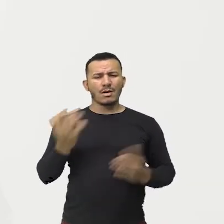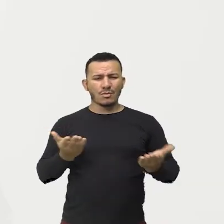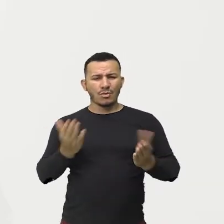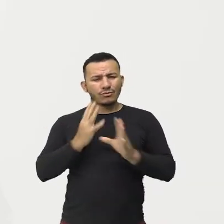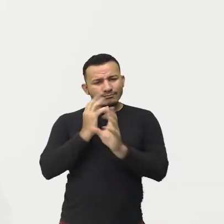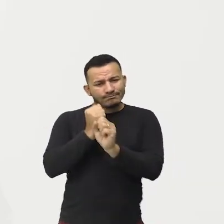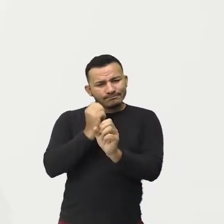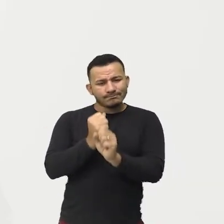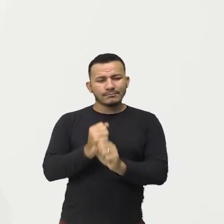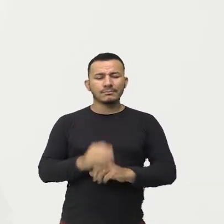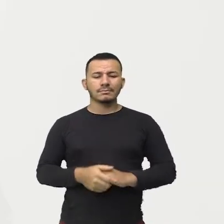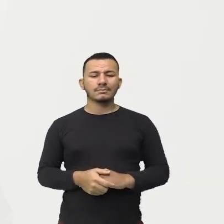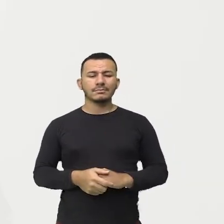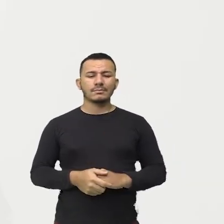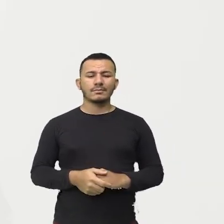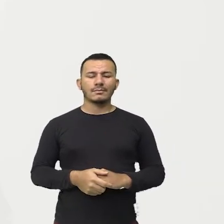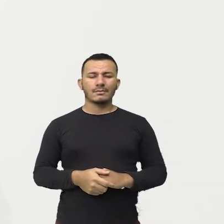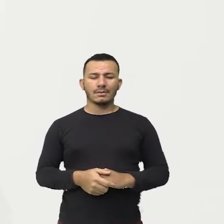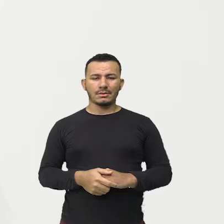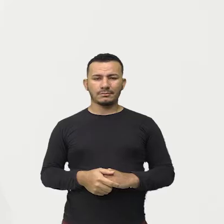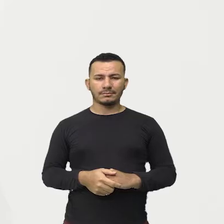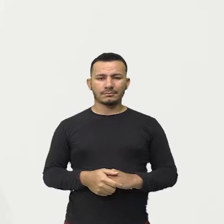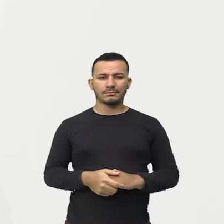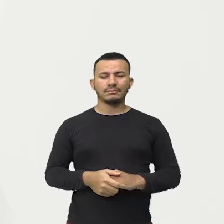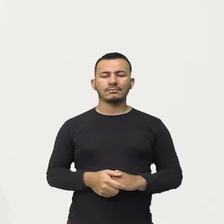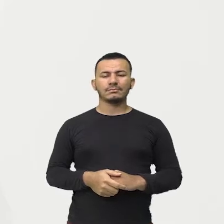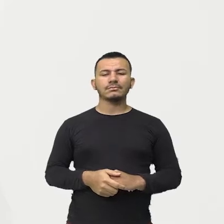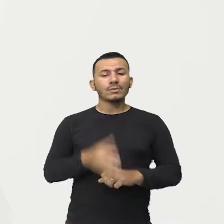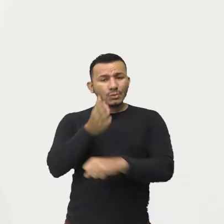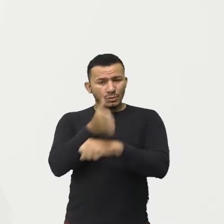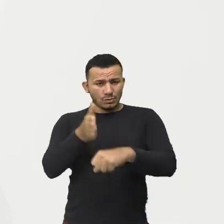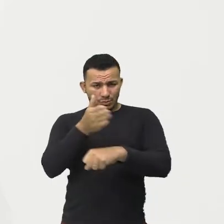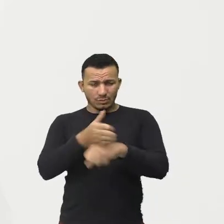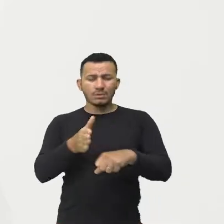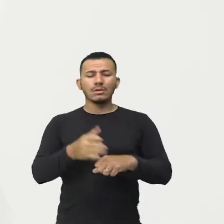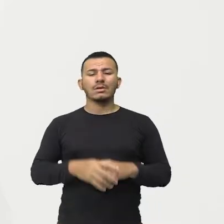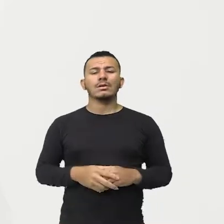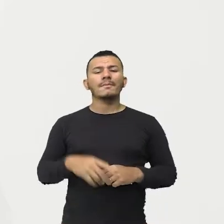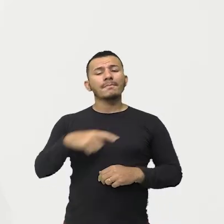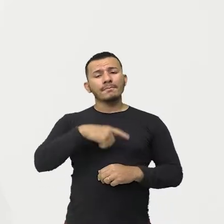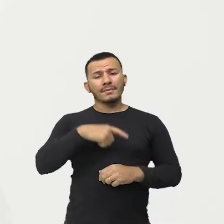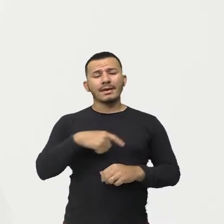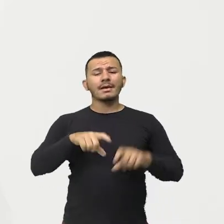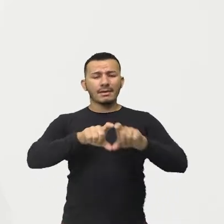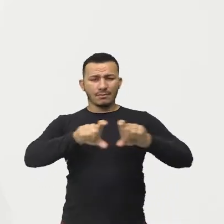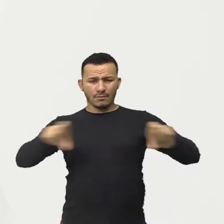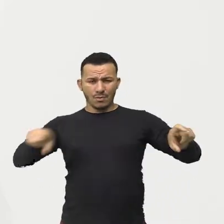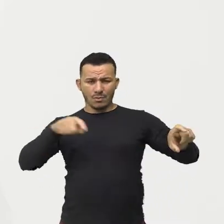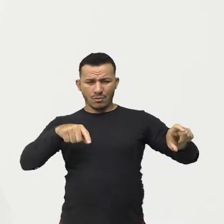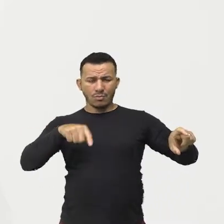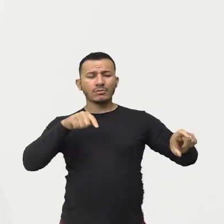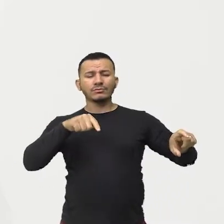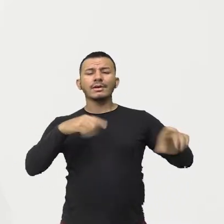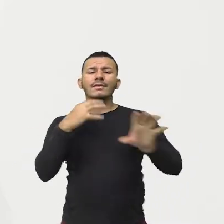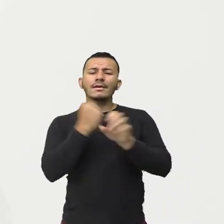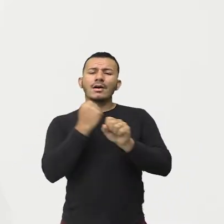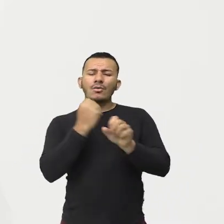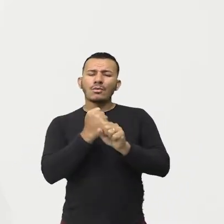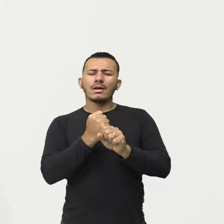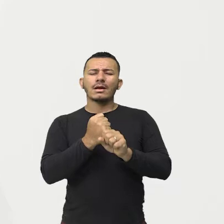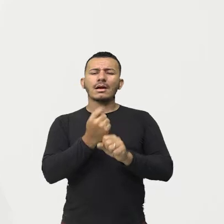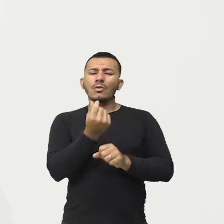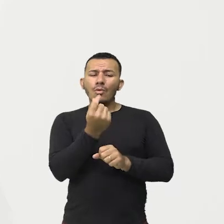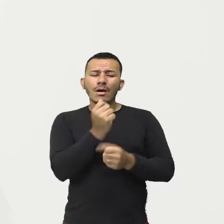aqui, ó. Utilizando, olha só, é uma aplicação, na verdade. Utilizando esta fórmula para calcular o valor